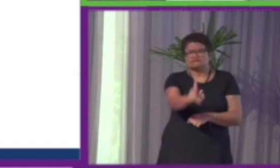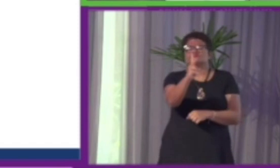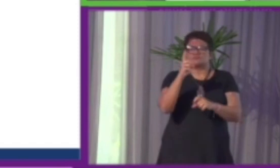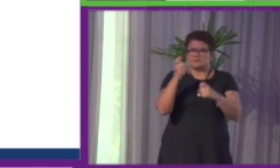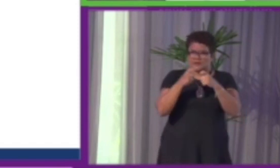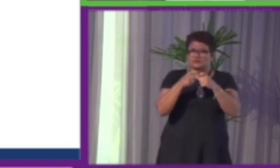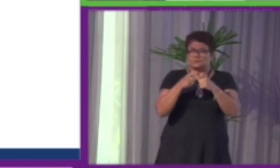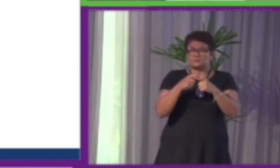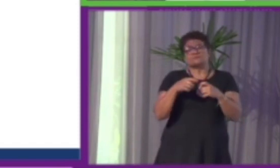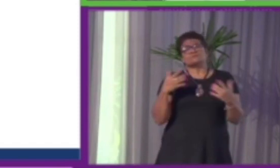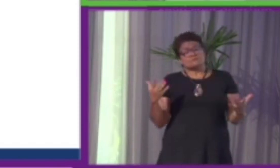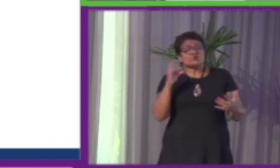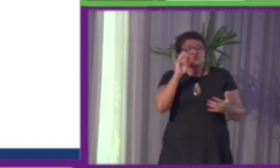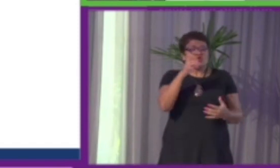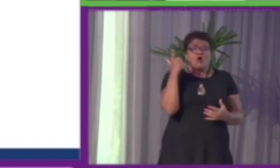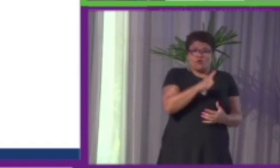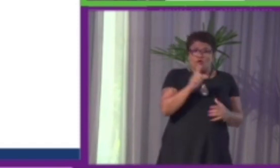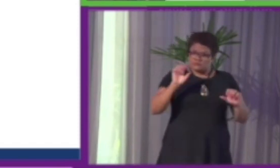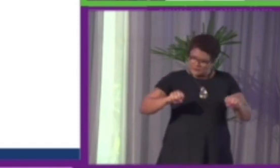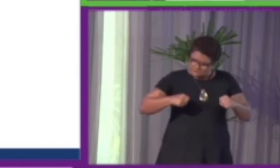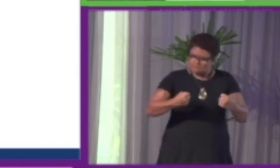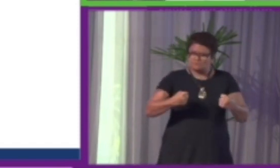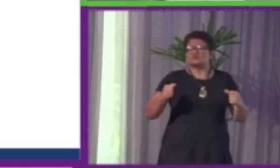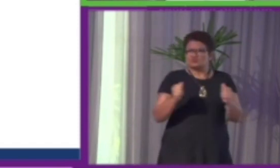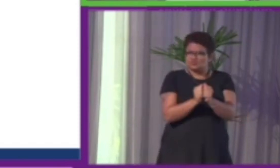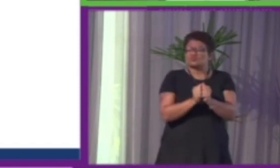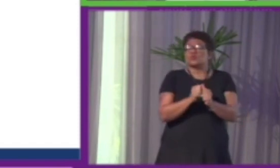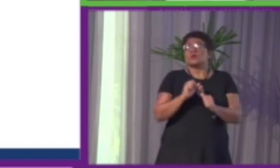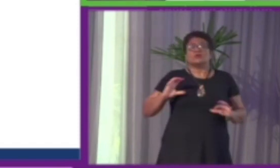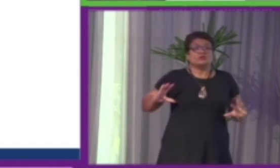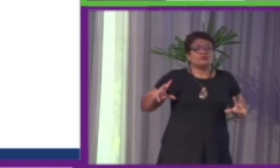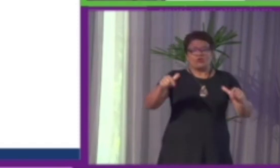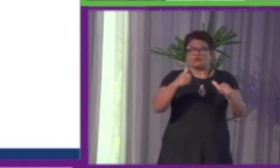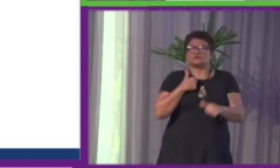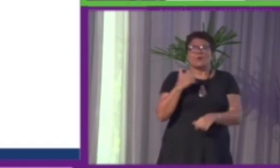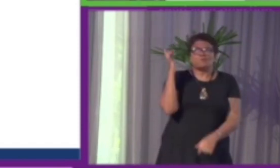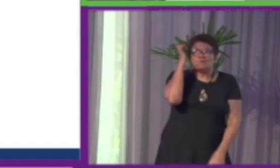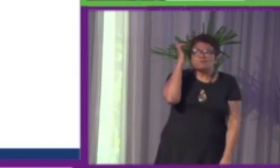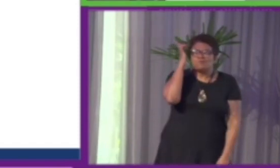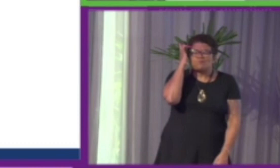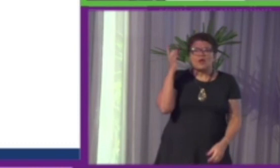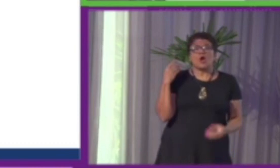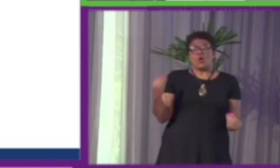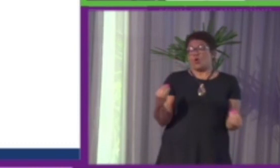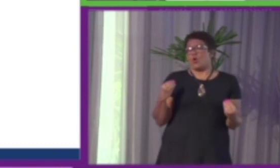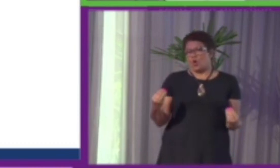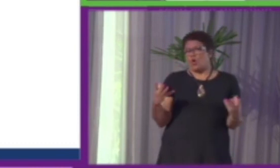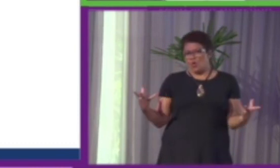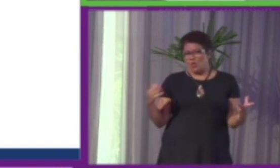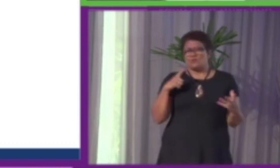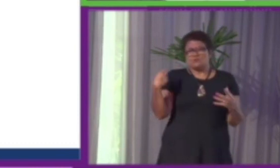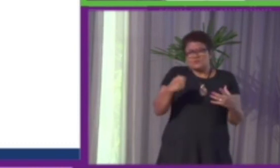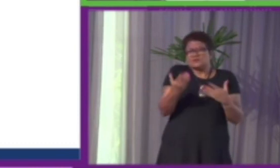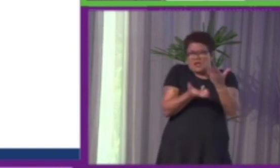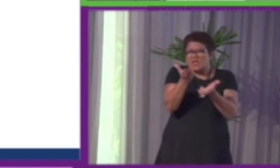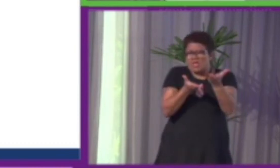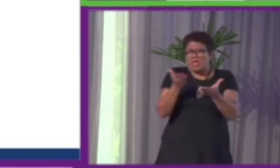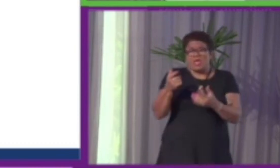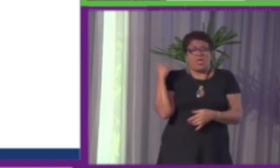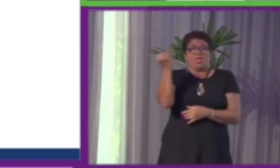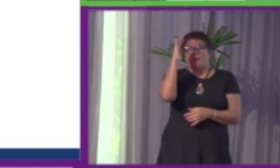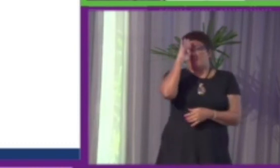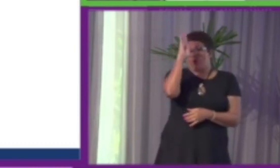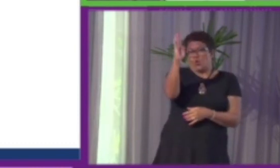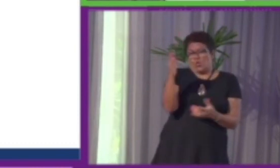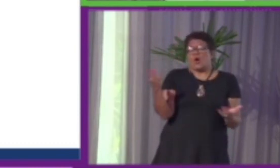se todos os médicos e profissionais de saúde estivessem ali entendendo a magnitude daquela intervenção, para que pudessem fazer